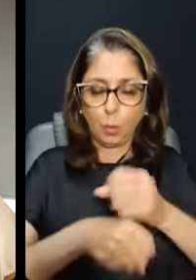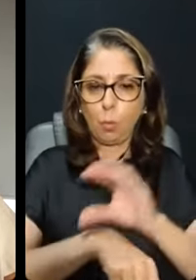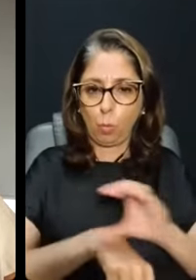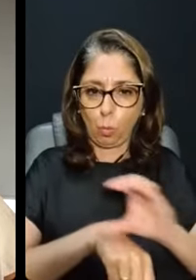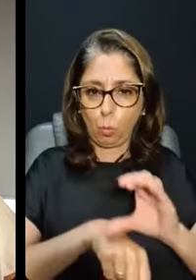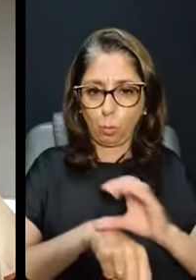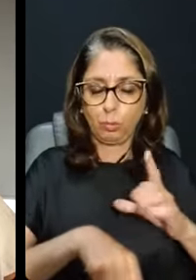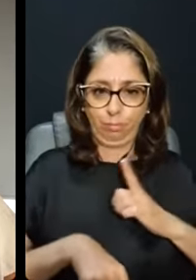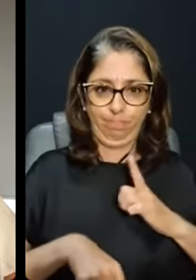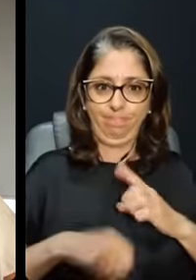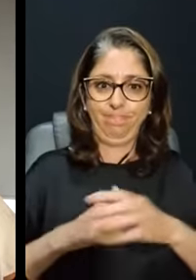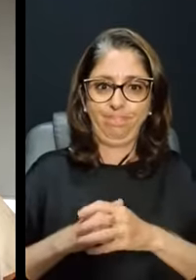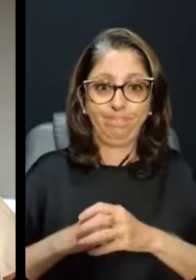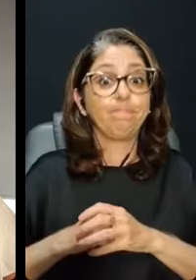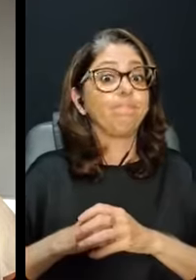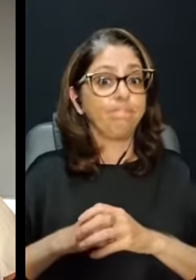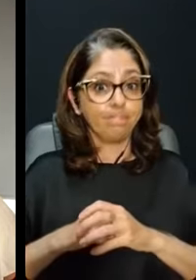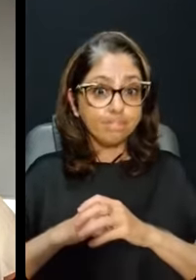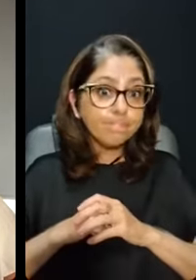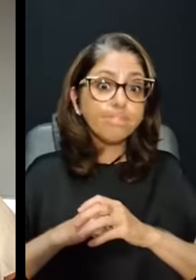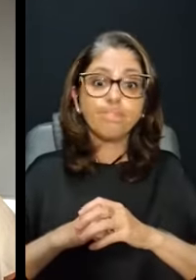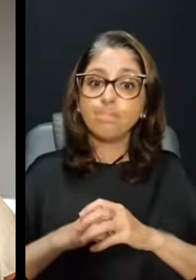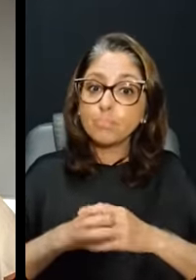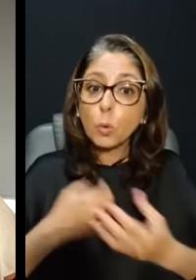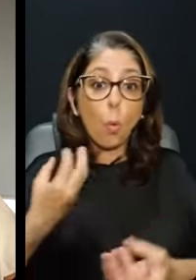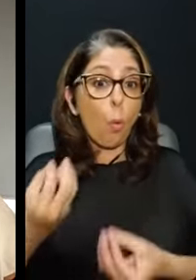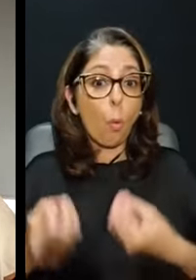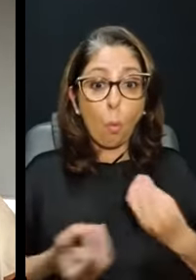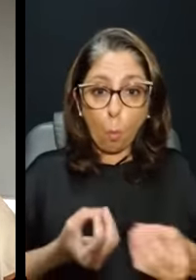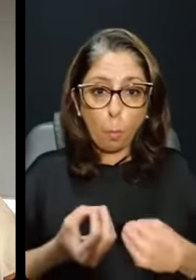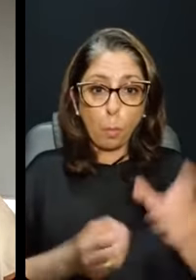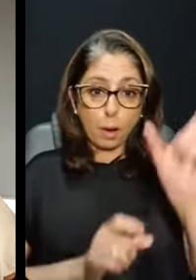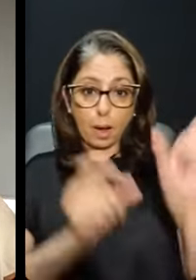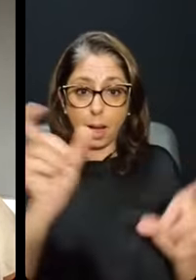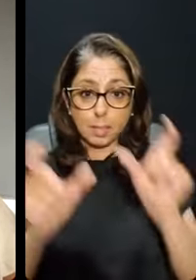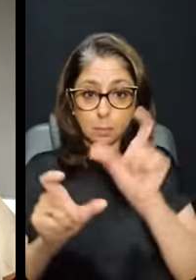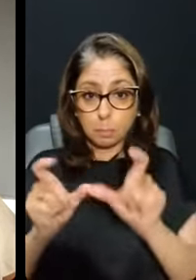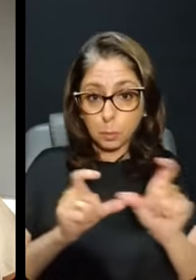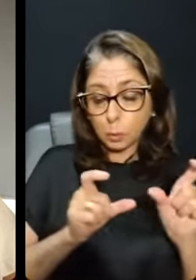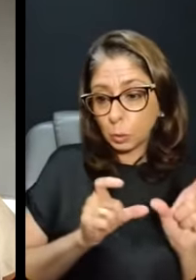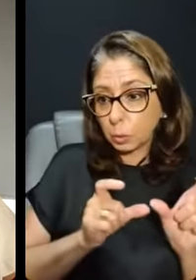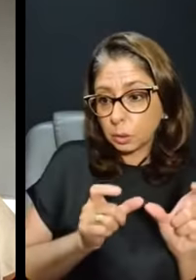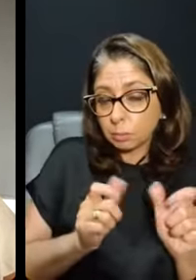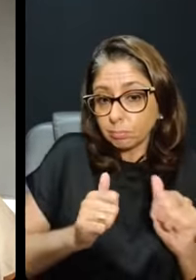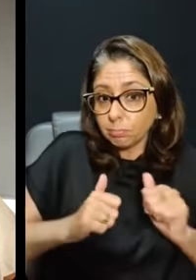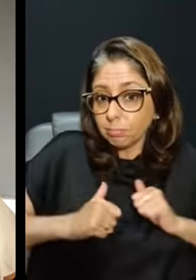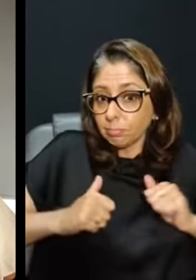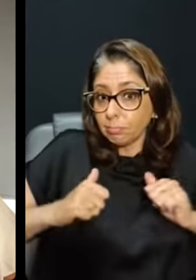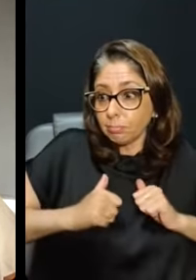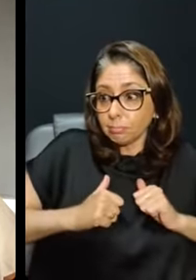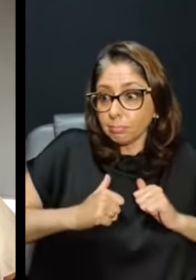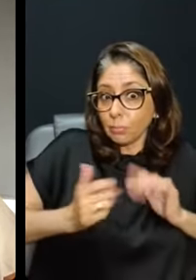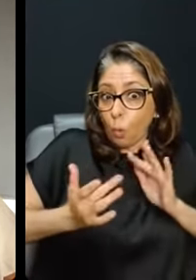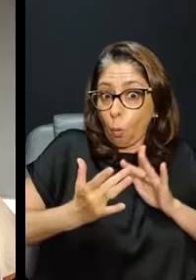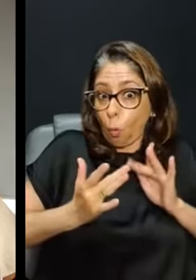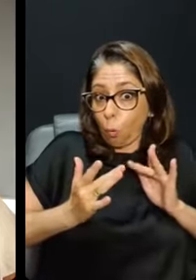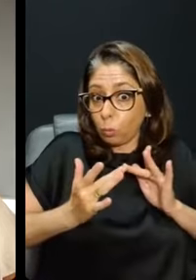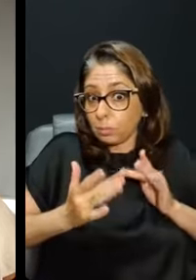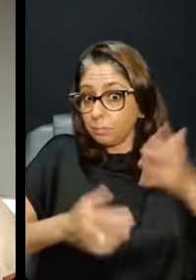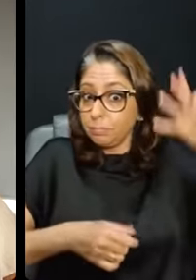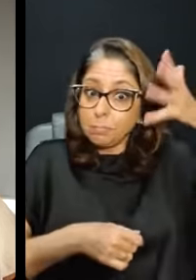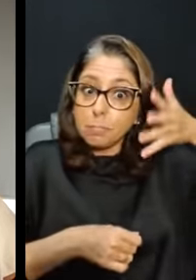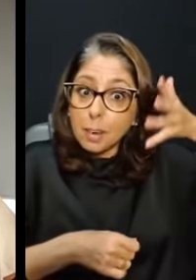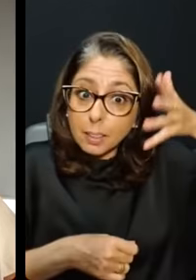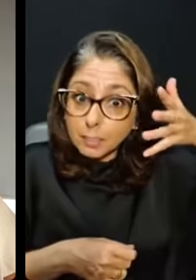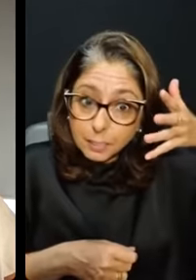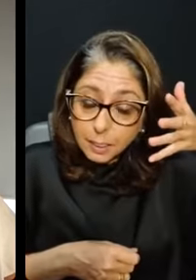poder conversar, interagir com palestrantes, assim, que podem contar a sua história e trazer mais para perto do coração o que que é